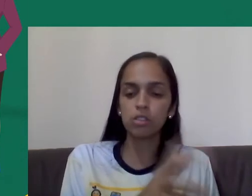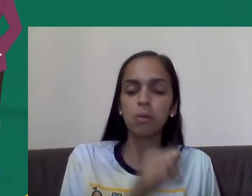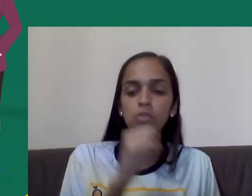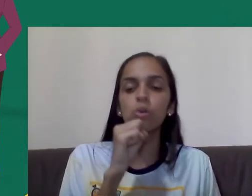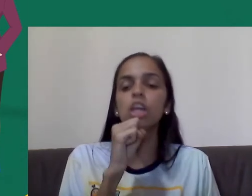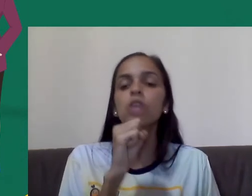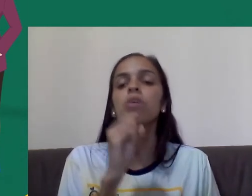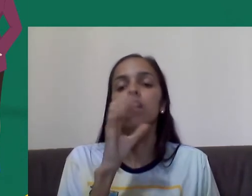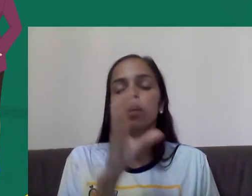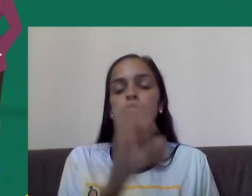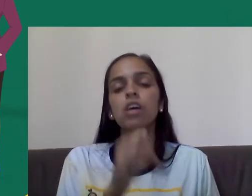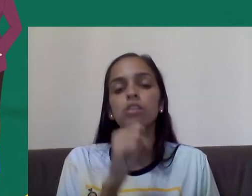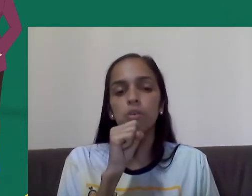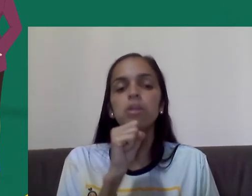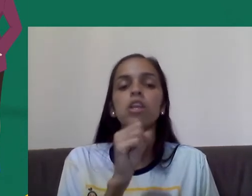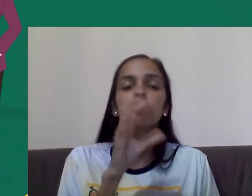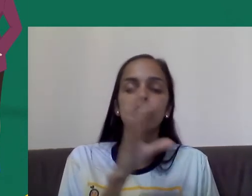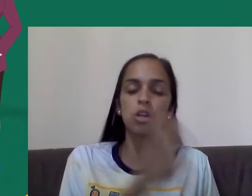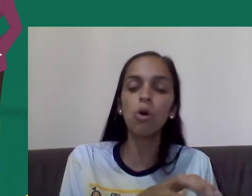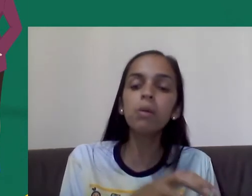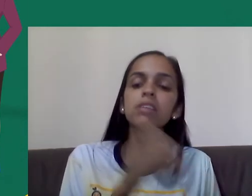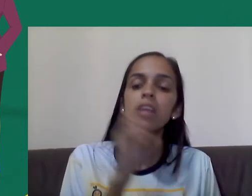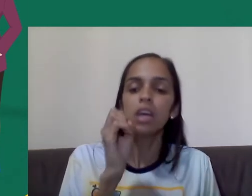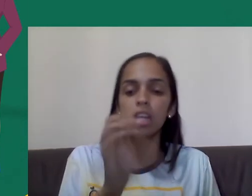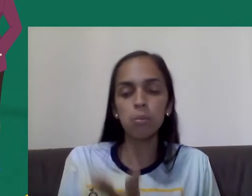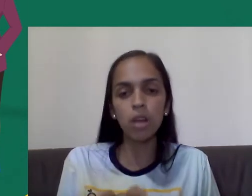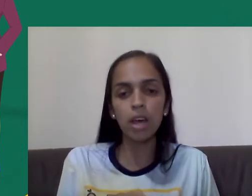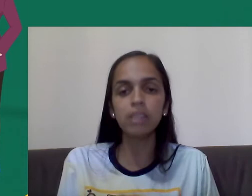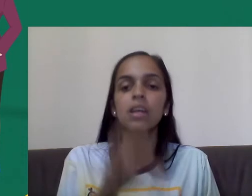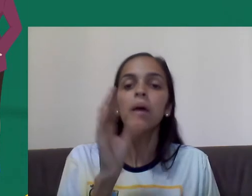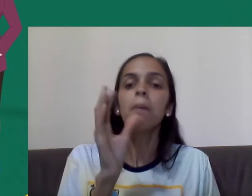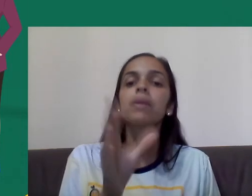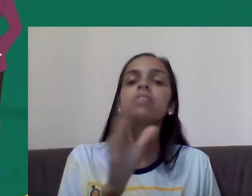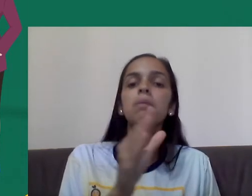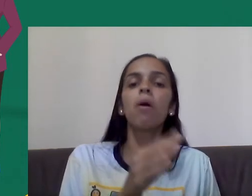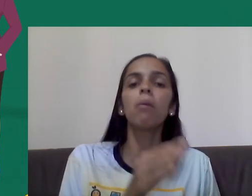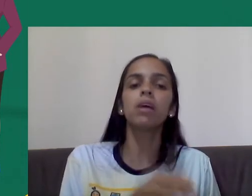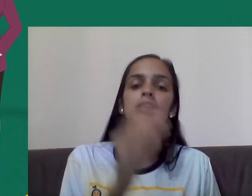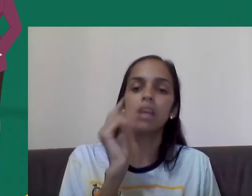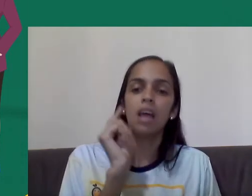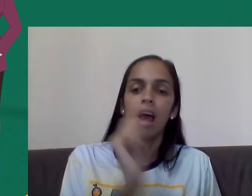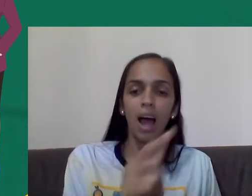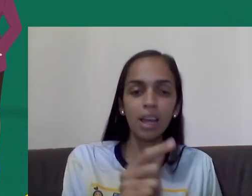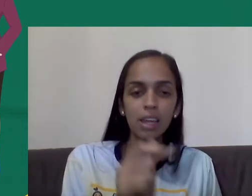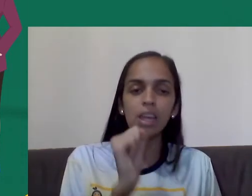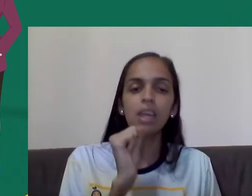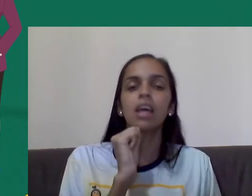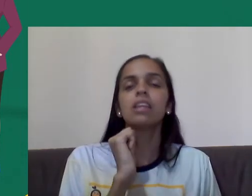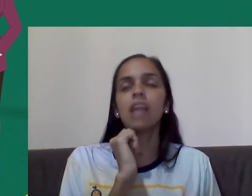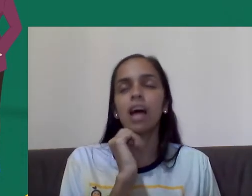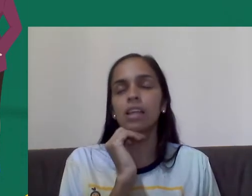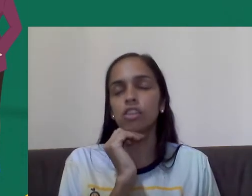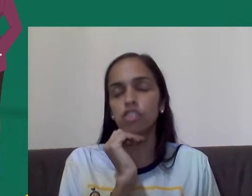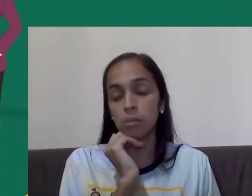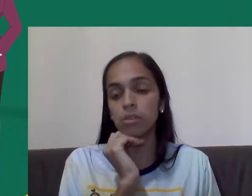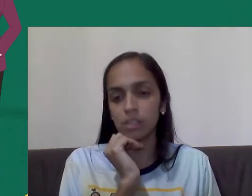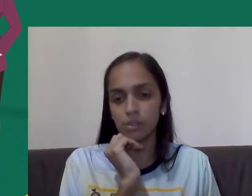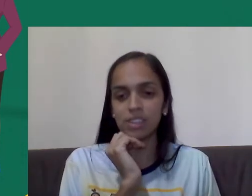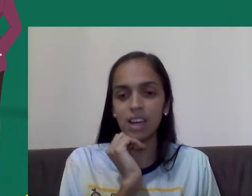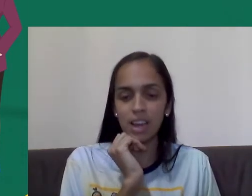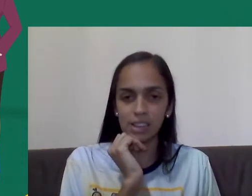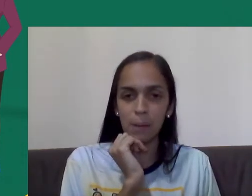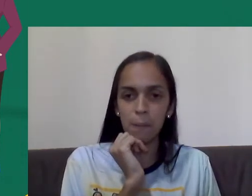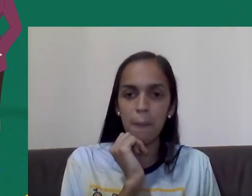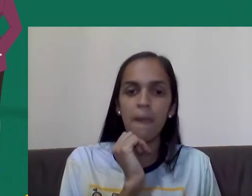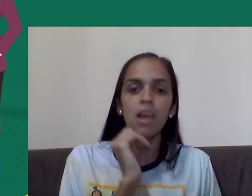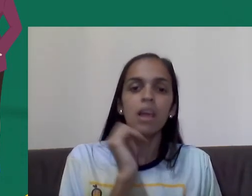sexo masculino e do sexo feminino, entre homens e mulheres, principalmente aqui na distribuição dessa